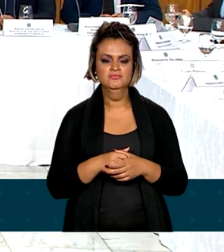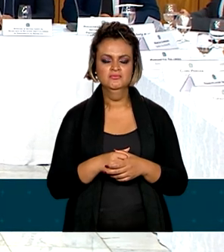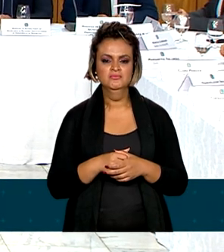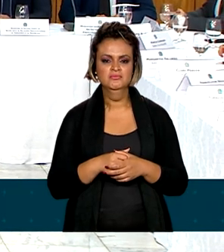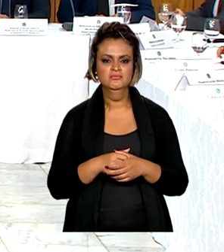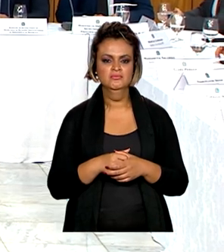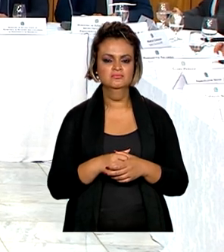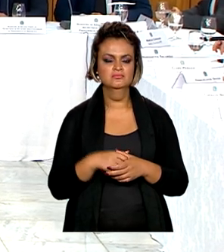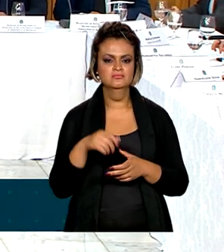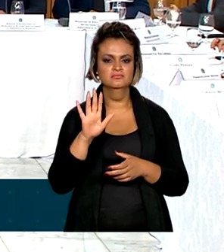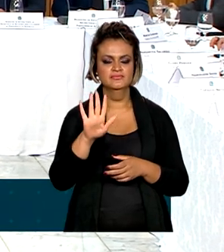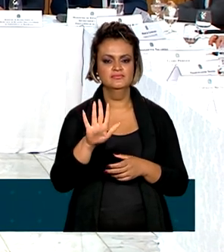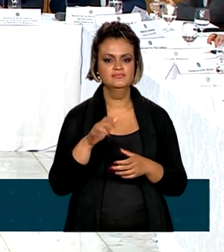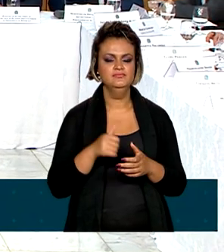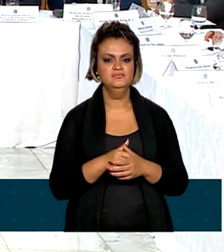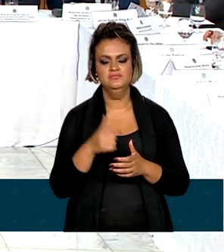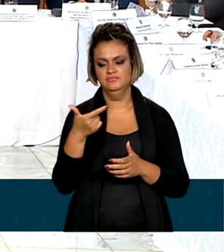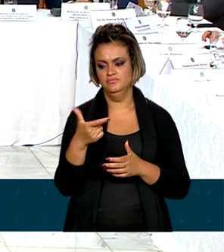mas já desde